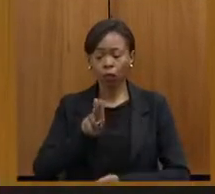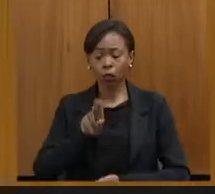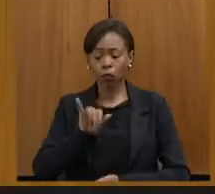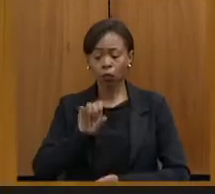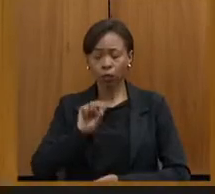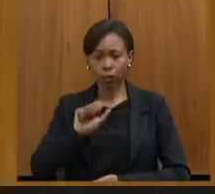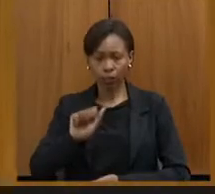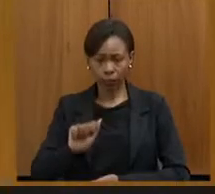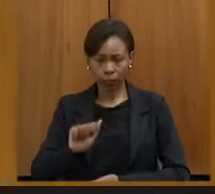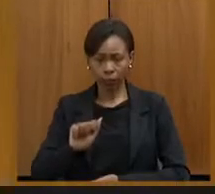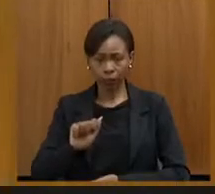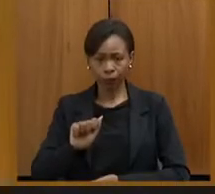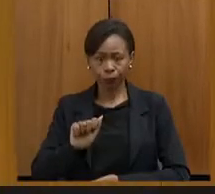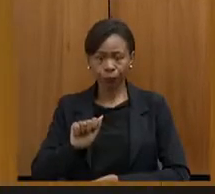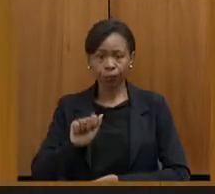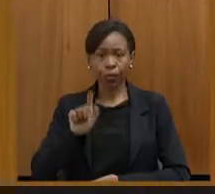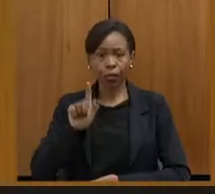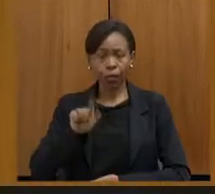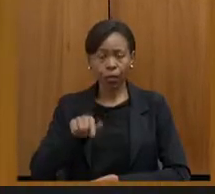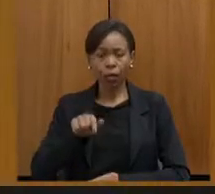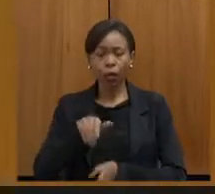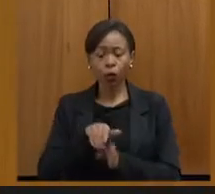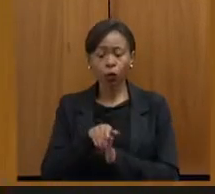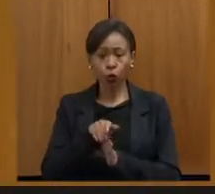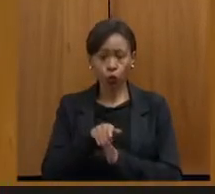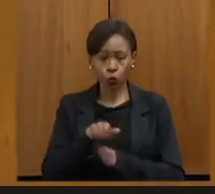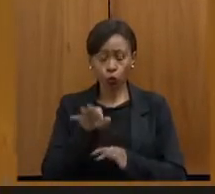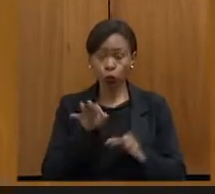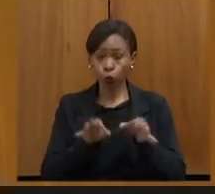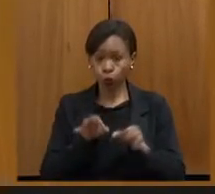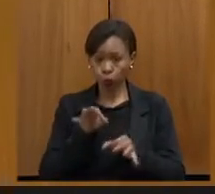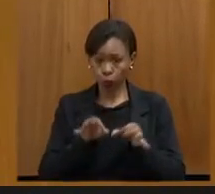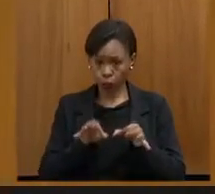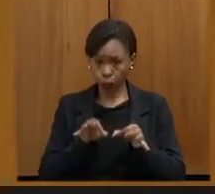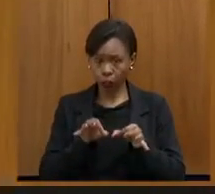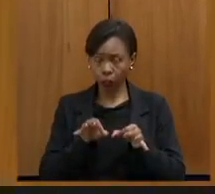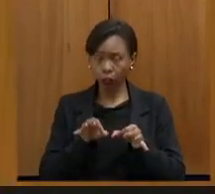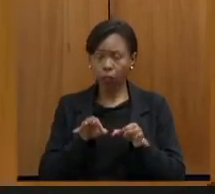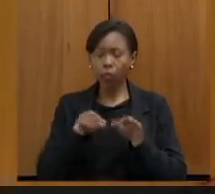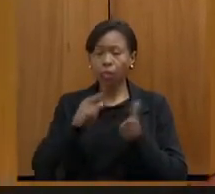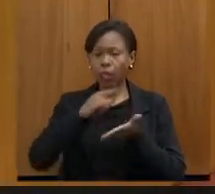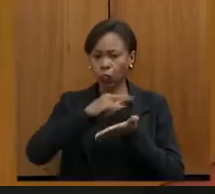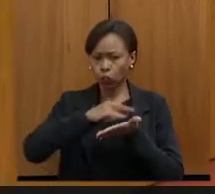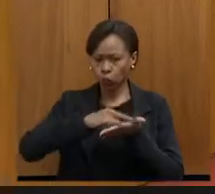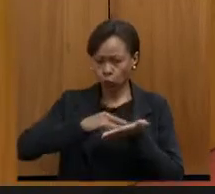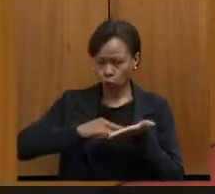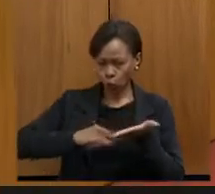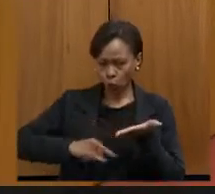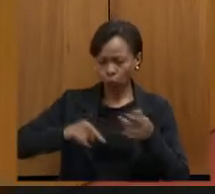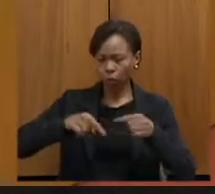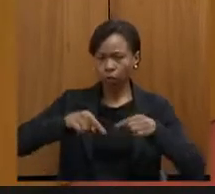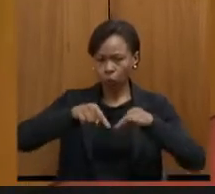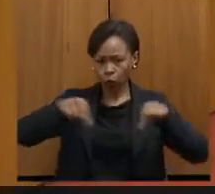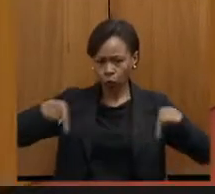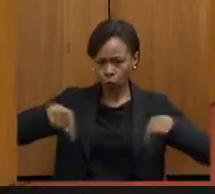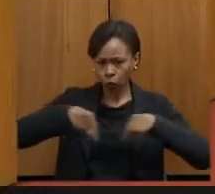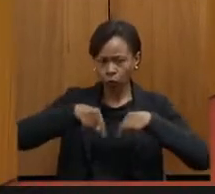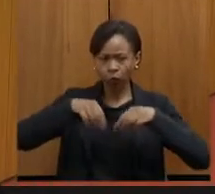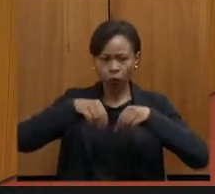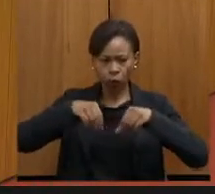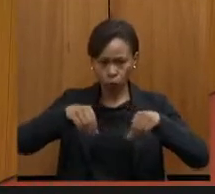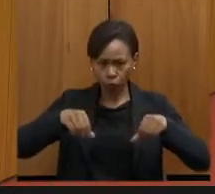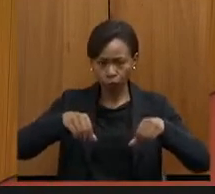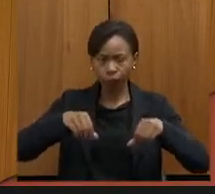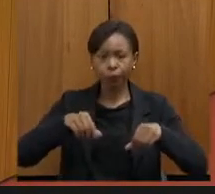Pereira, consultora jurídica da temática de regularização fundiária da Fundação Israel